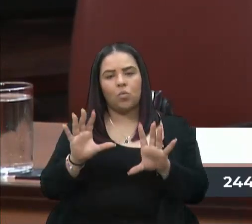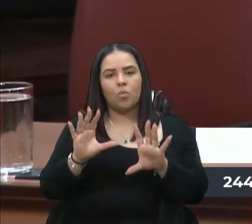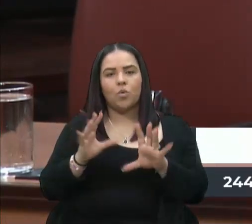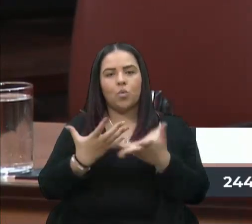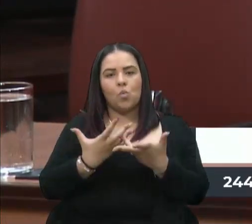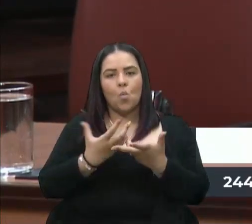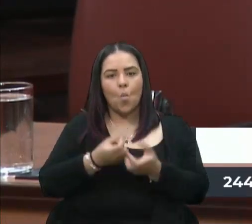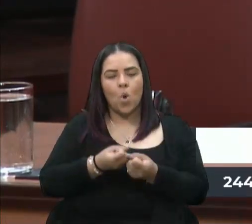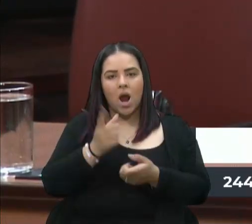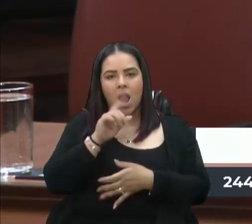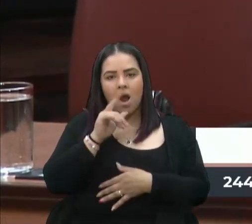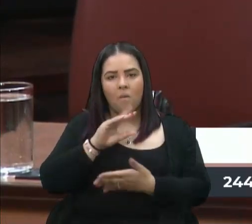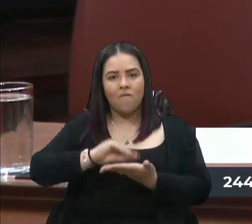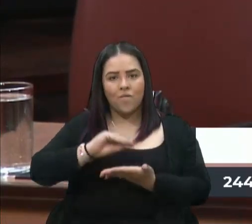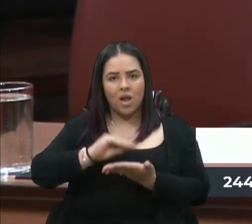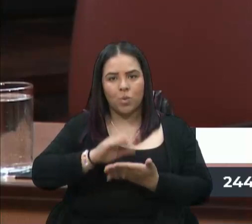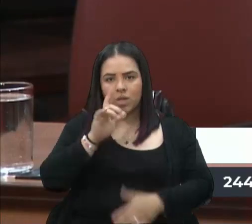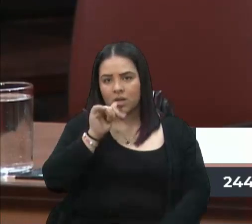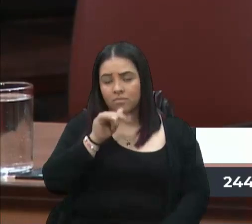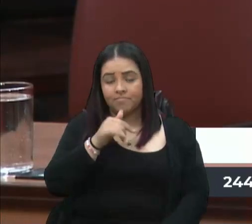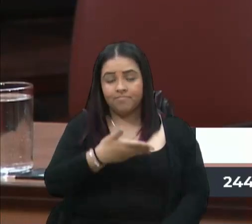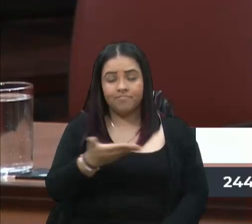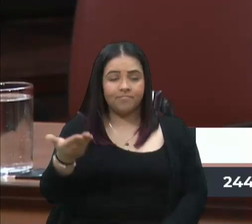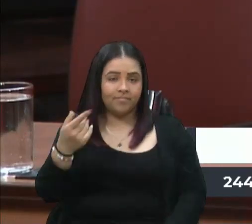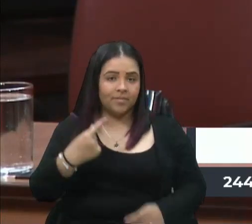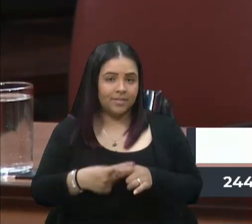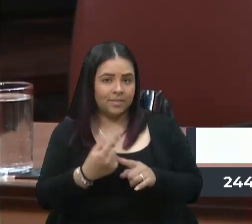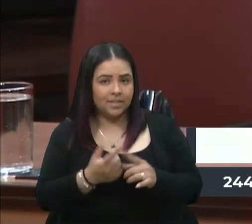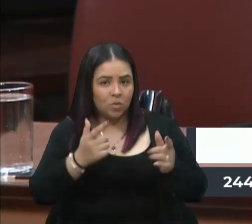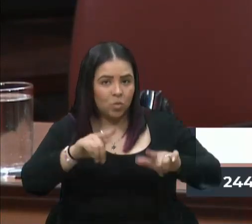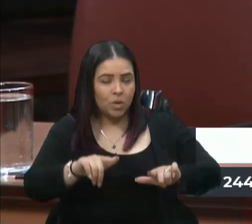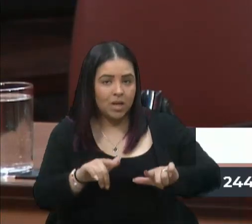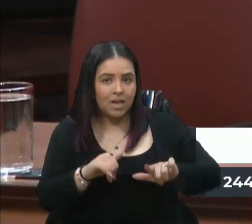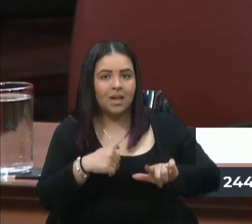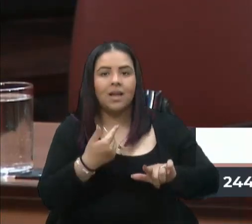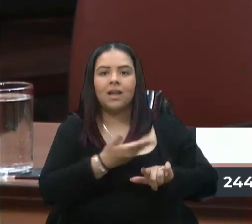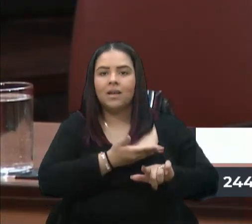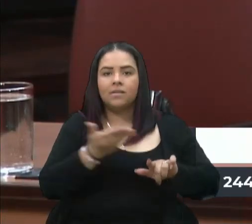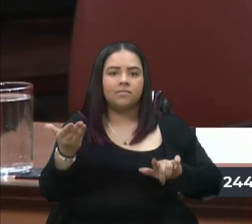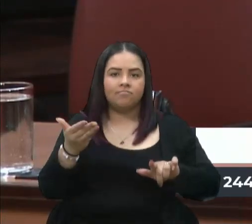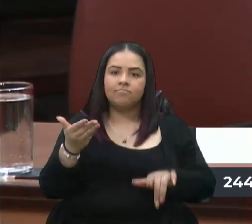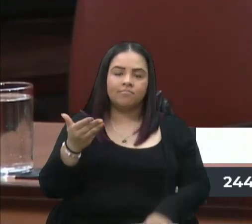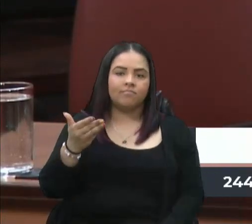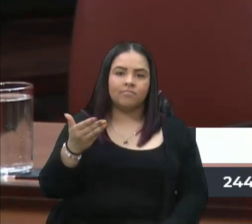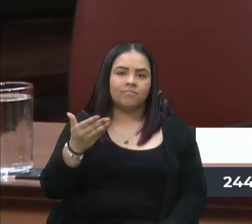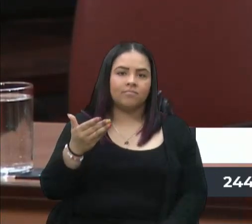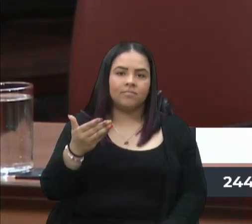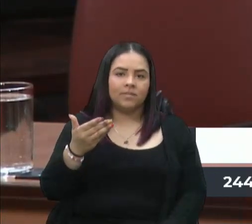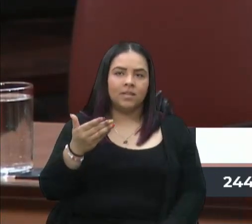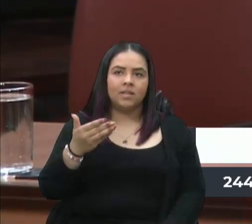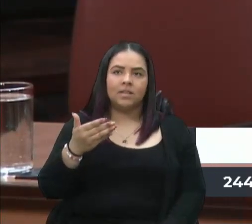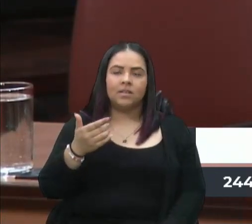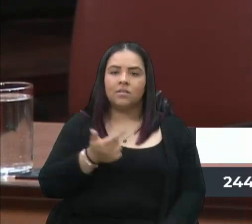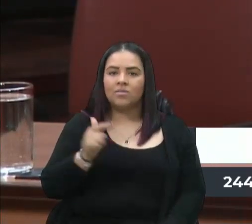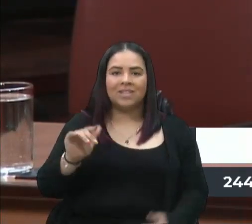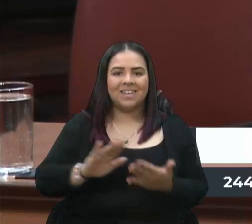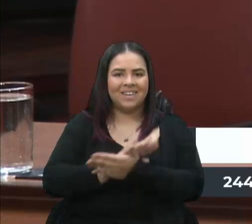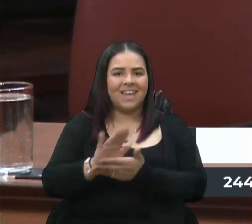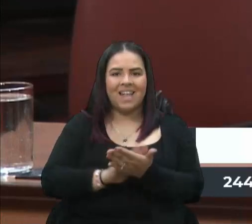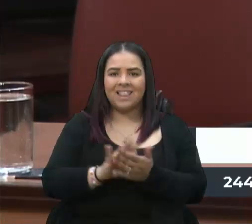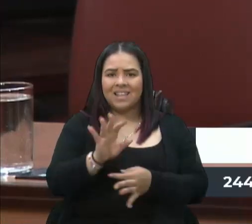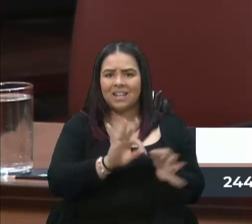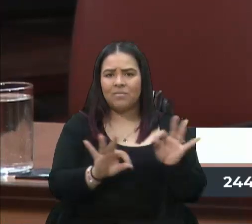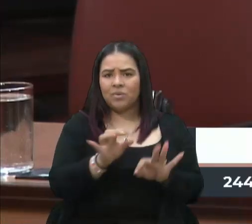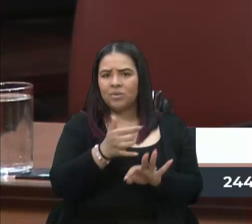água nessas residências. E são residências essas que não têm, né, nada de tratamento e